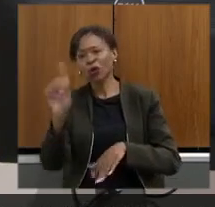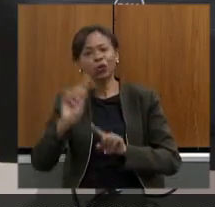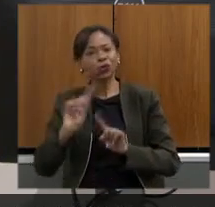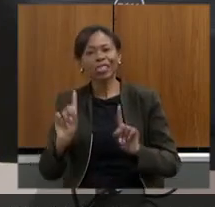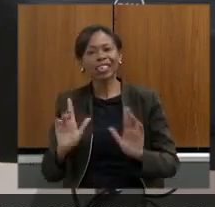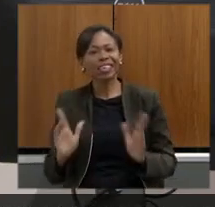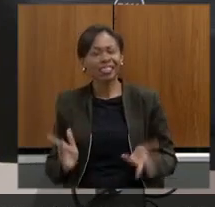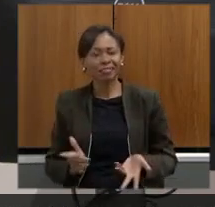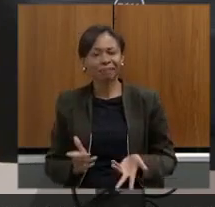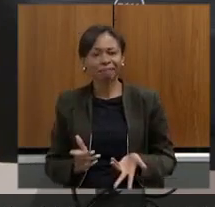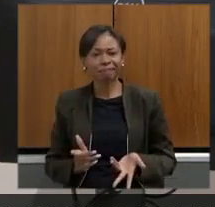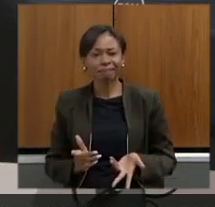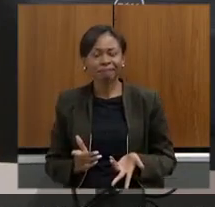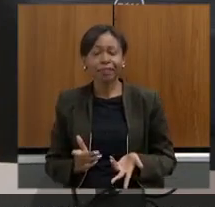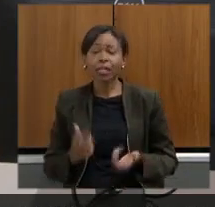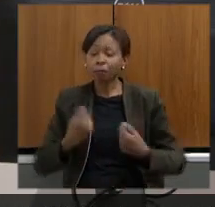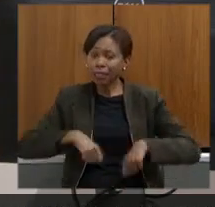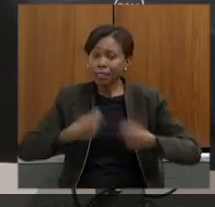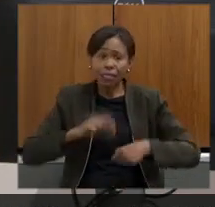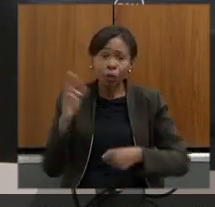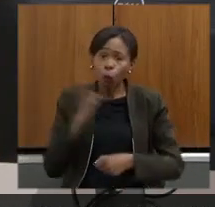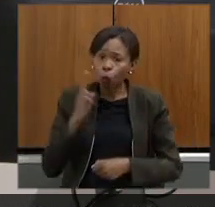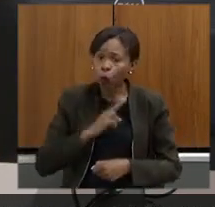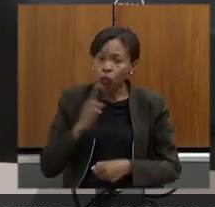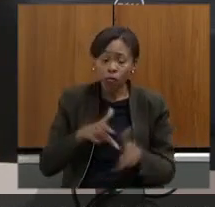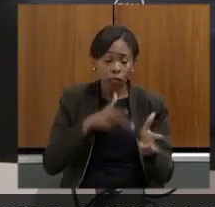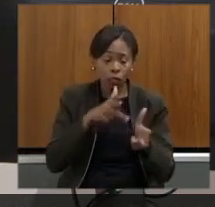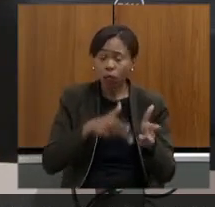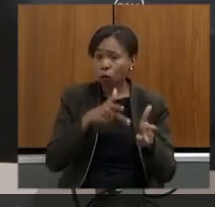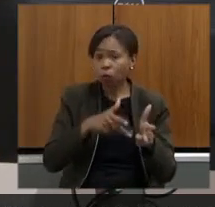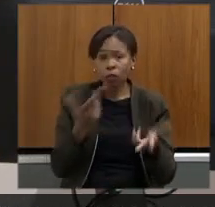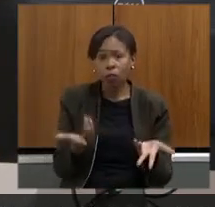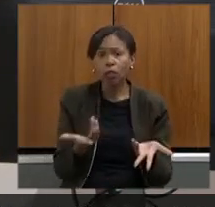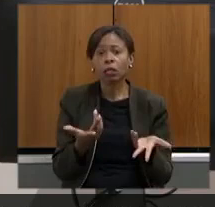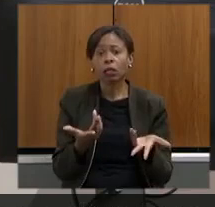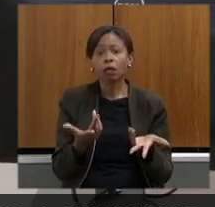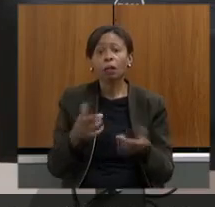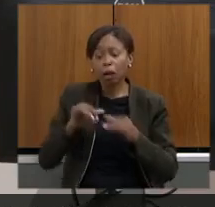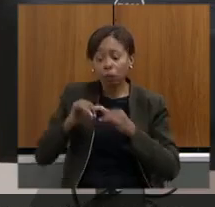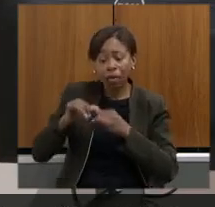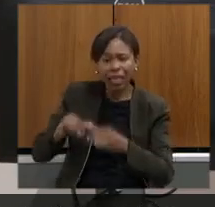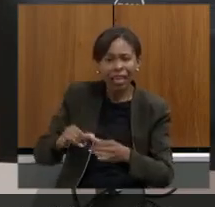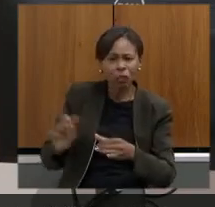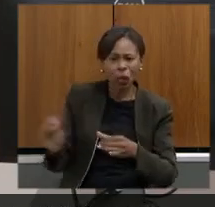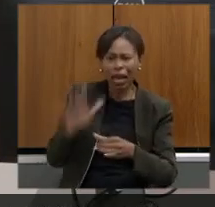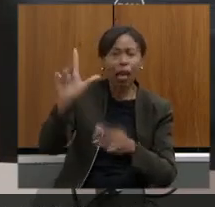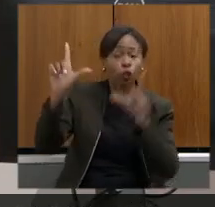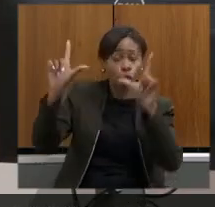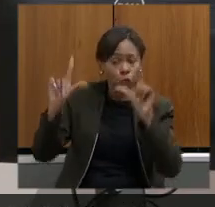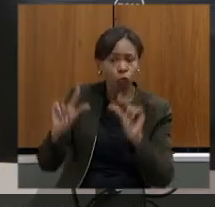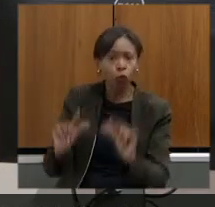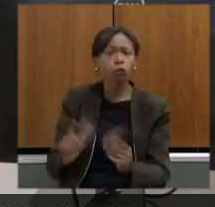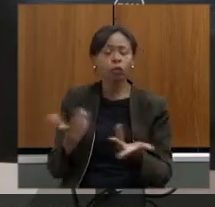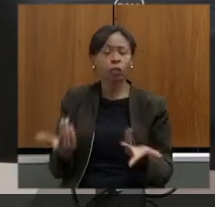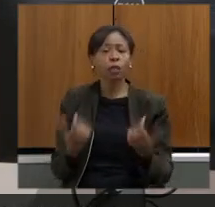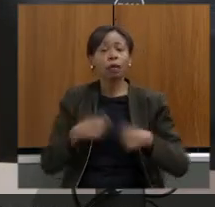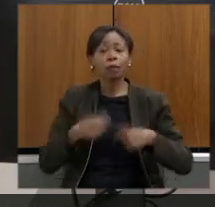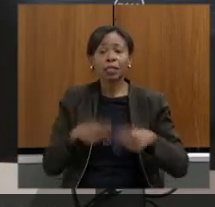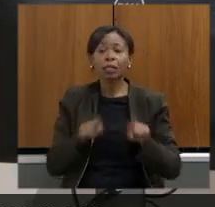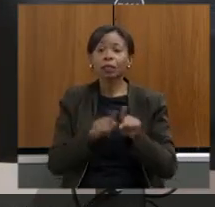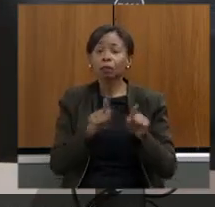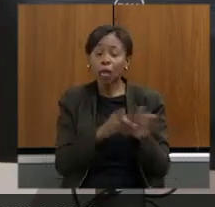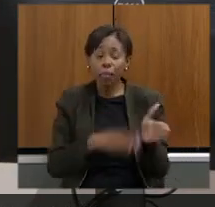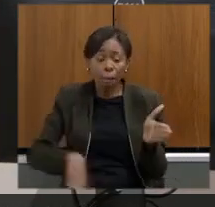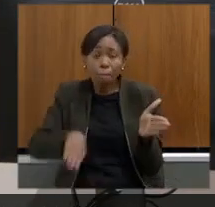precisamos das nossas ferrovias urgentemente para diminuir o preço no supermercado nós precisamos de terminal de carga